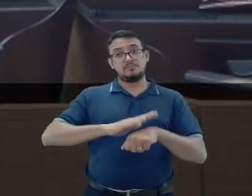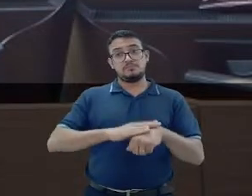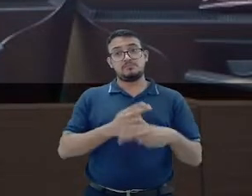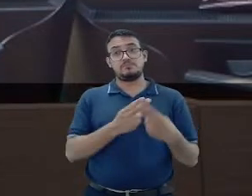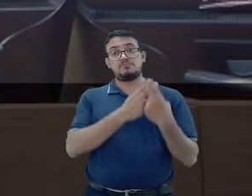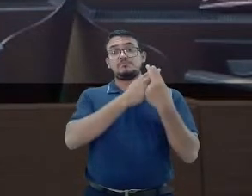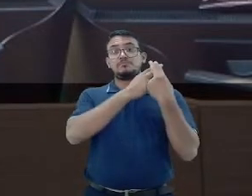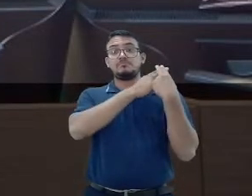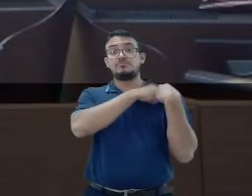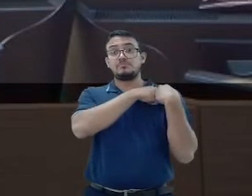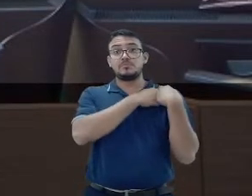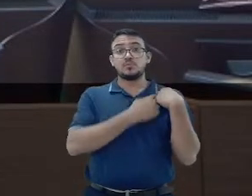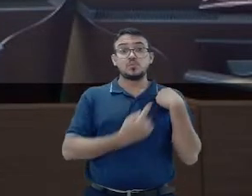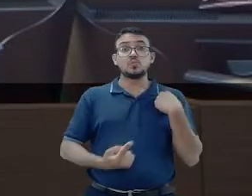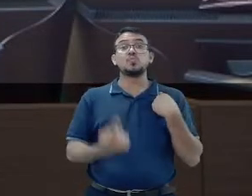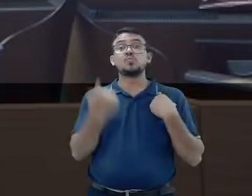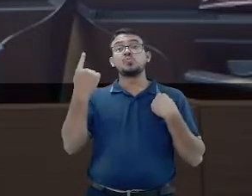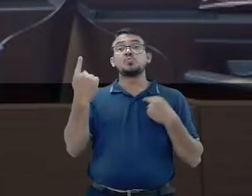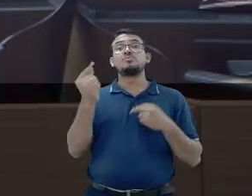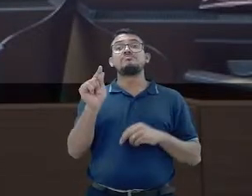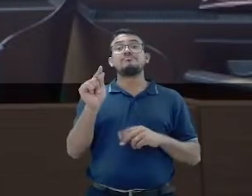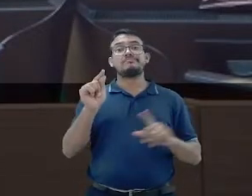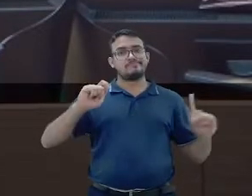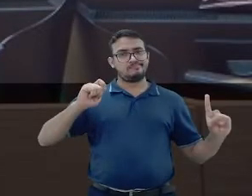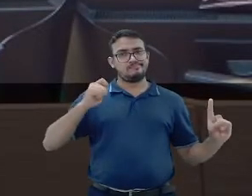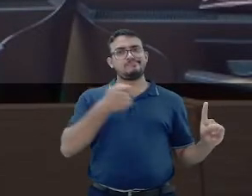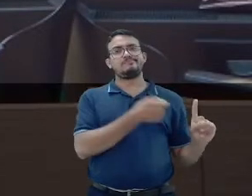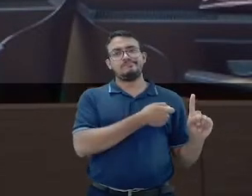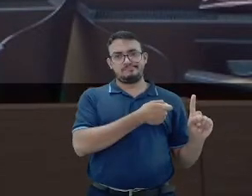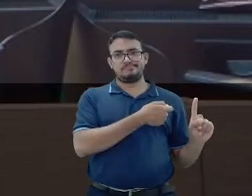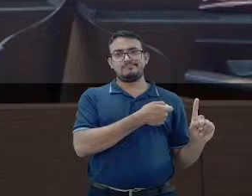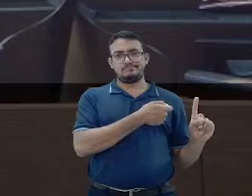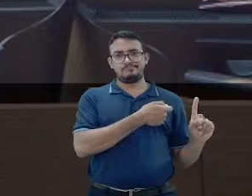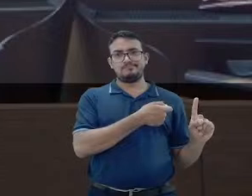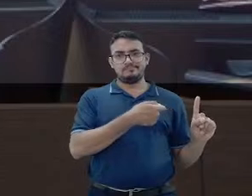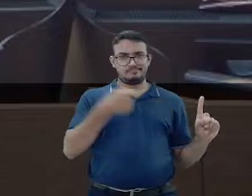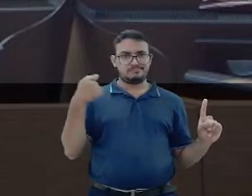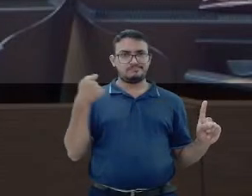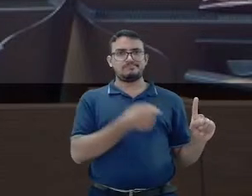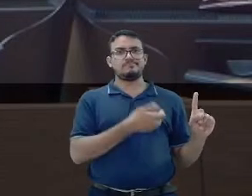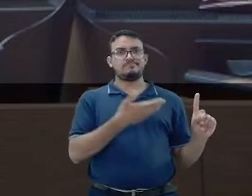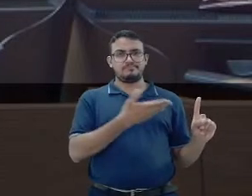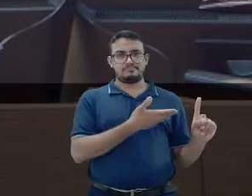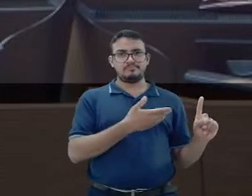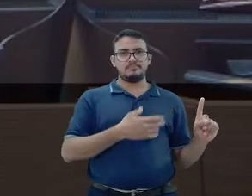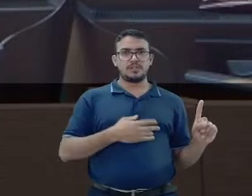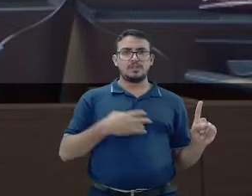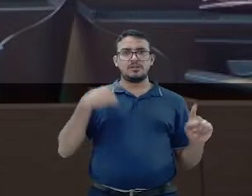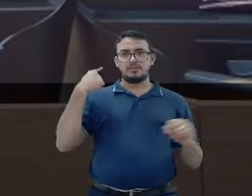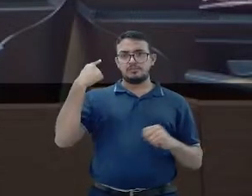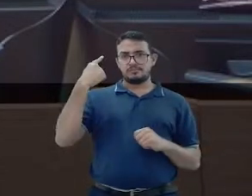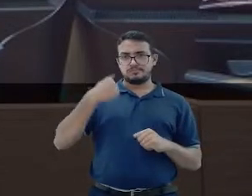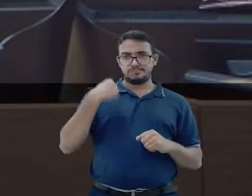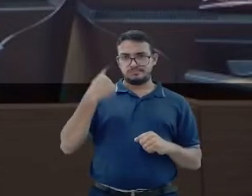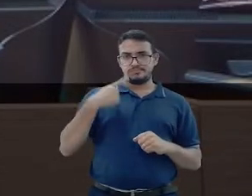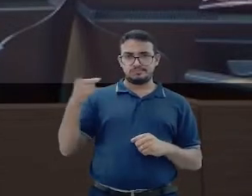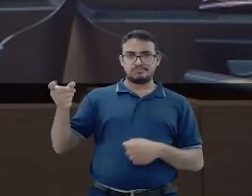competia unicamente à autora, ao contrário do que afirmou o nobre advogado da